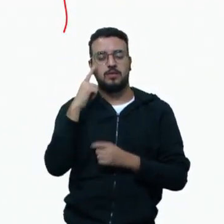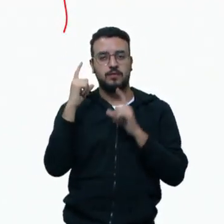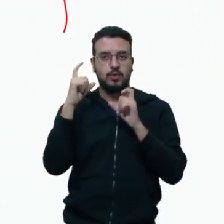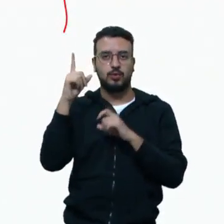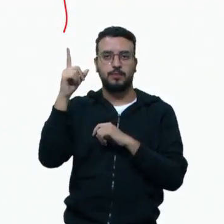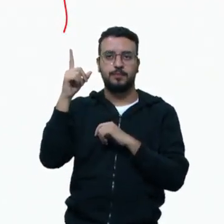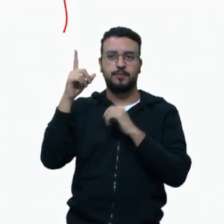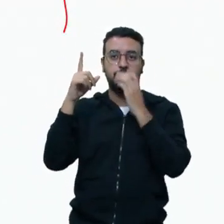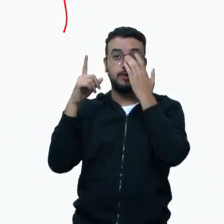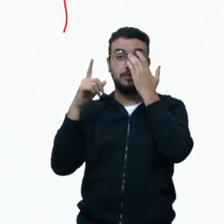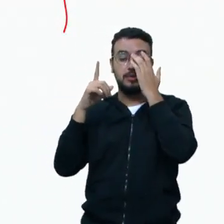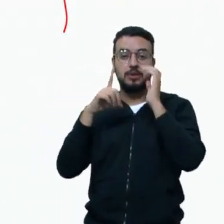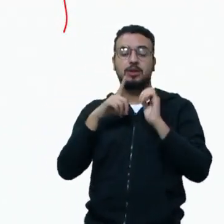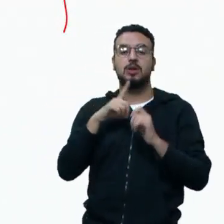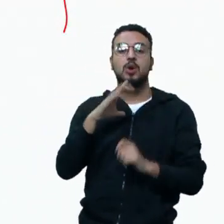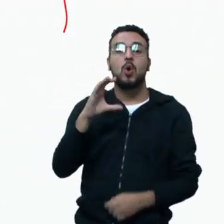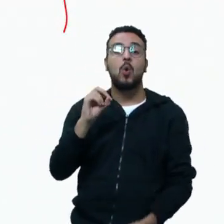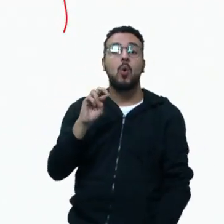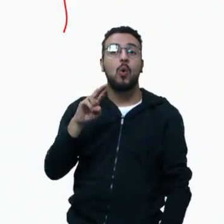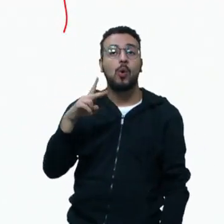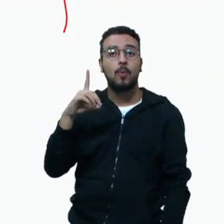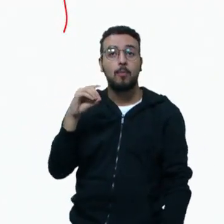partes como o próprio corpo celular,